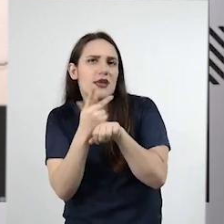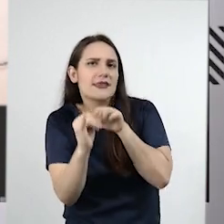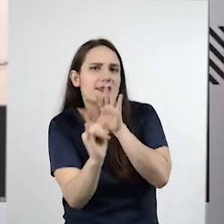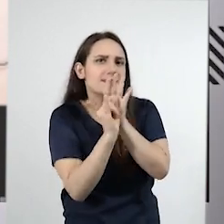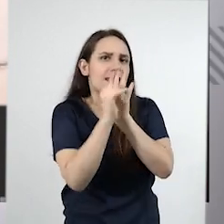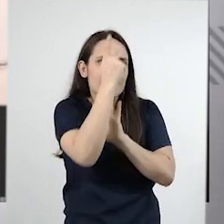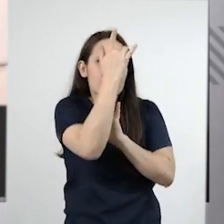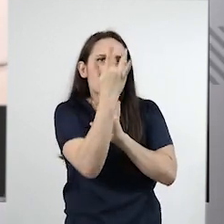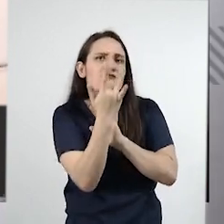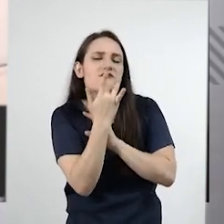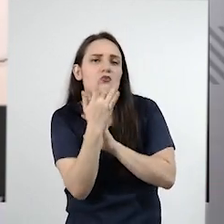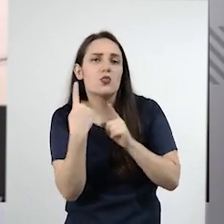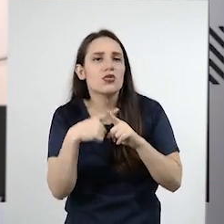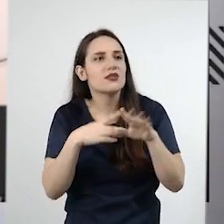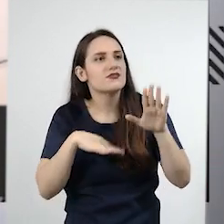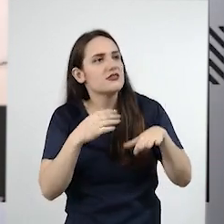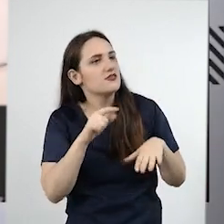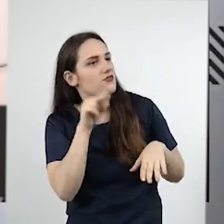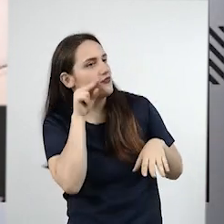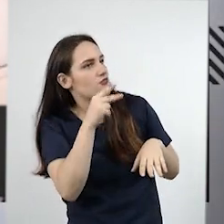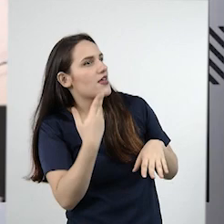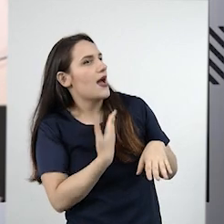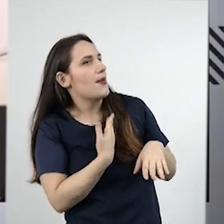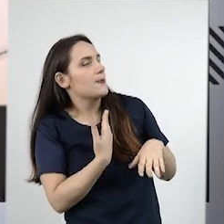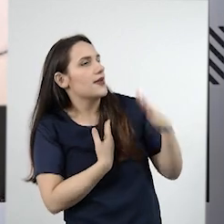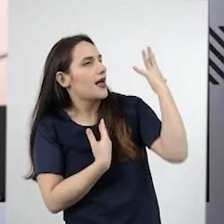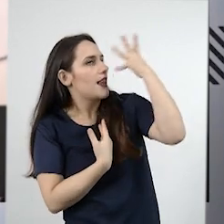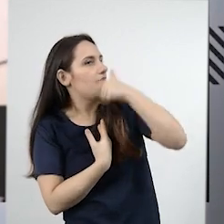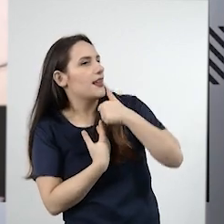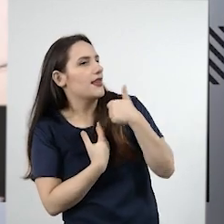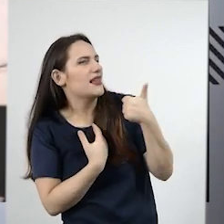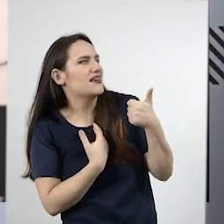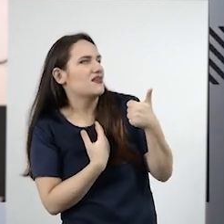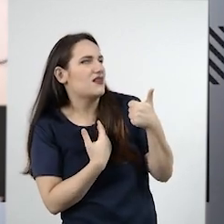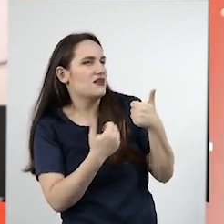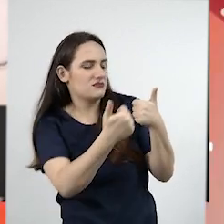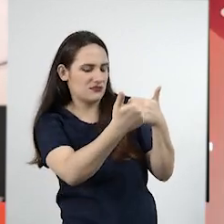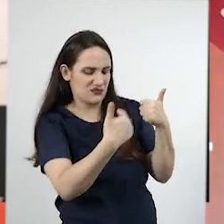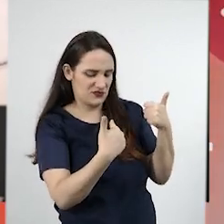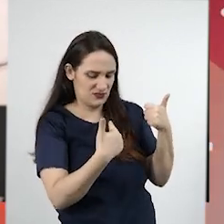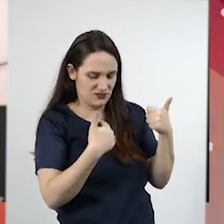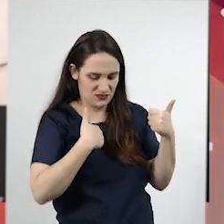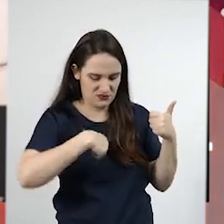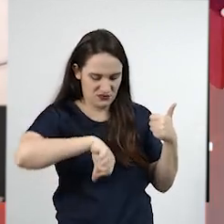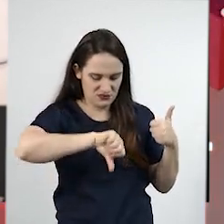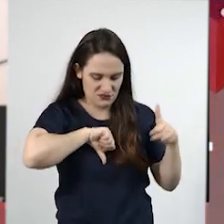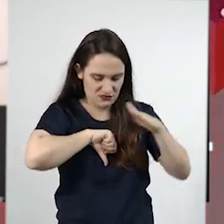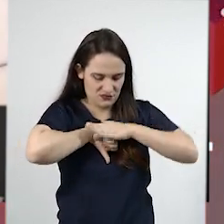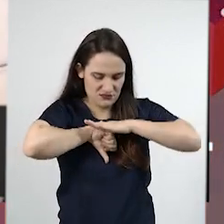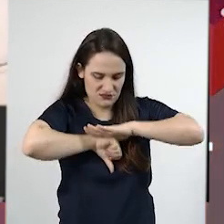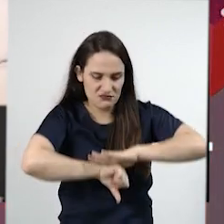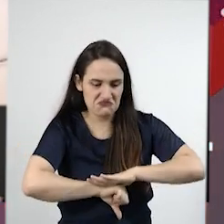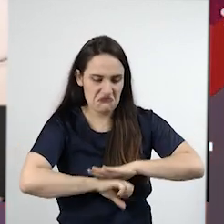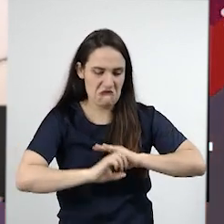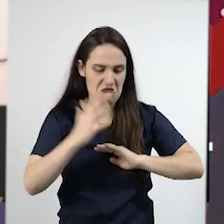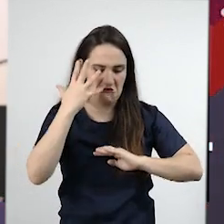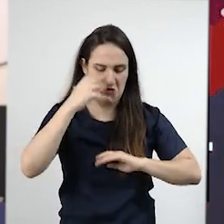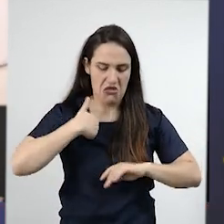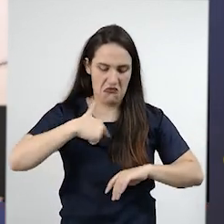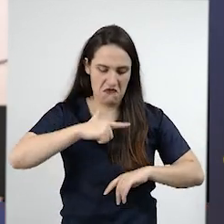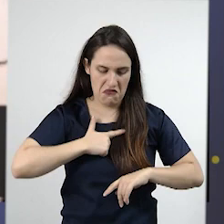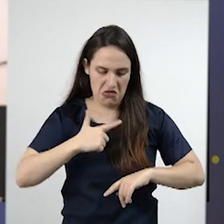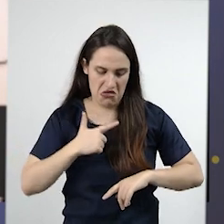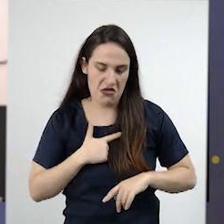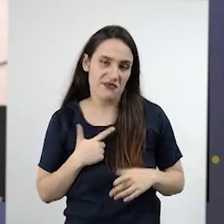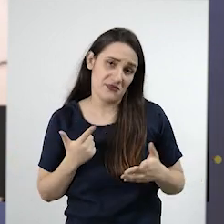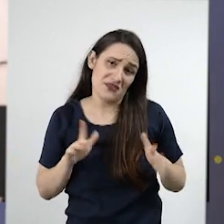amiga postando uma foto, aquela amiga linda, aí a pessoa sente-se inferior e gera também